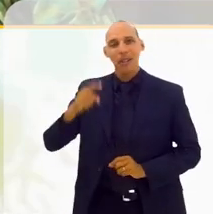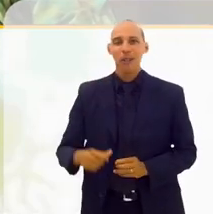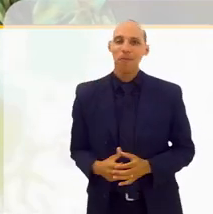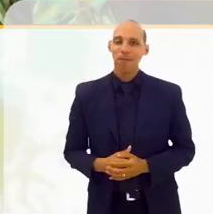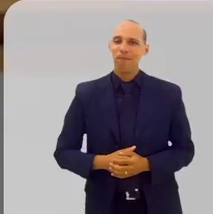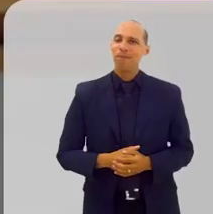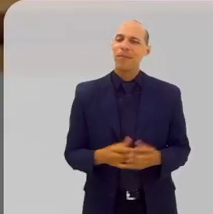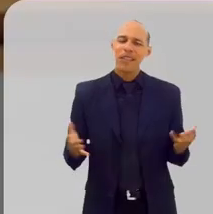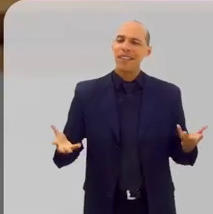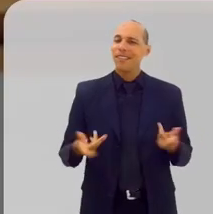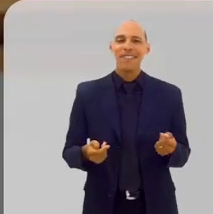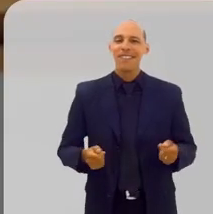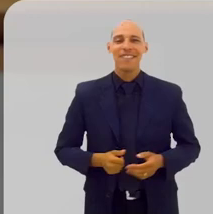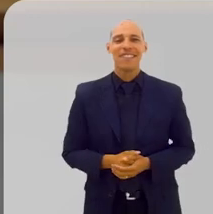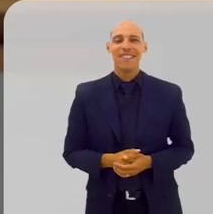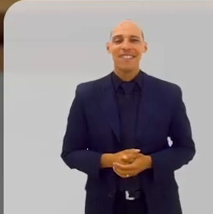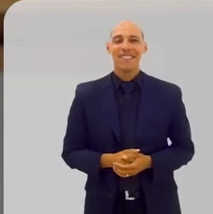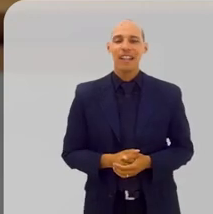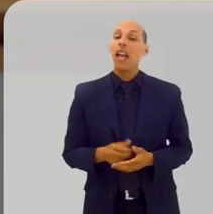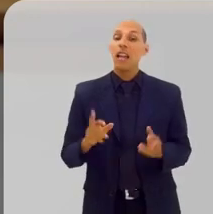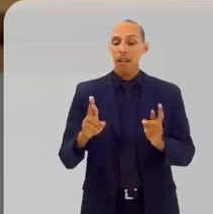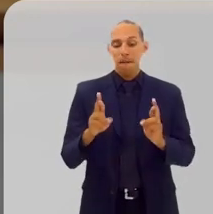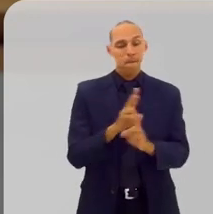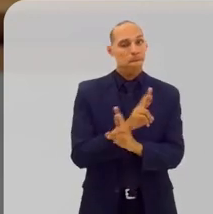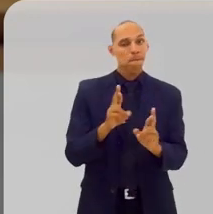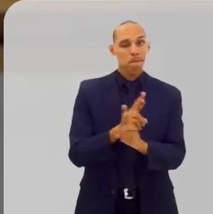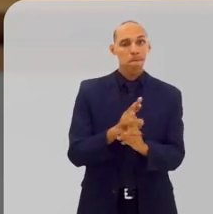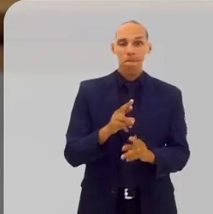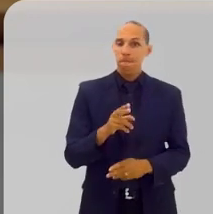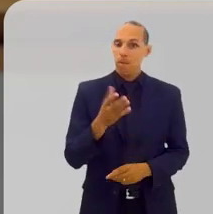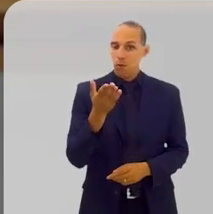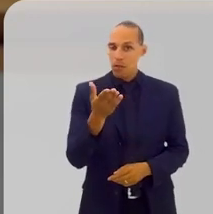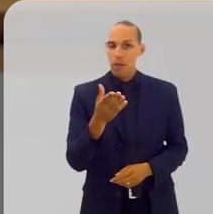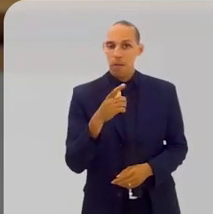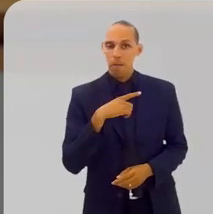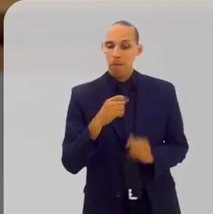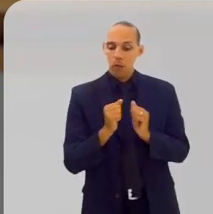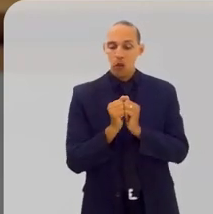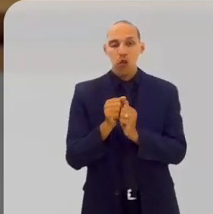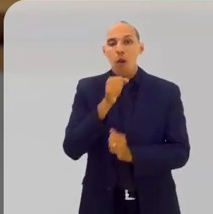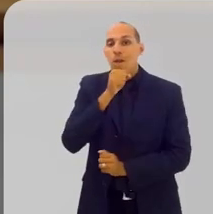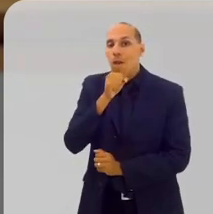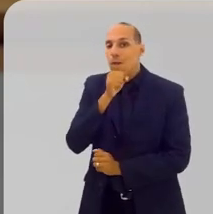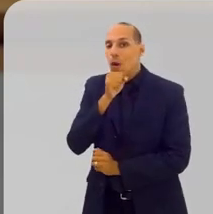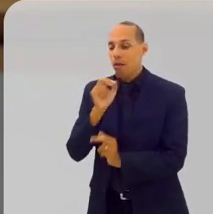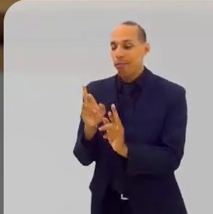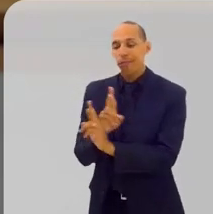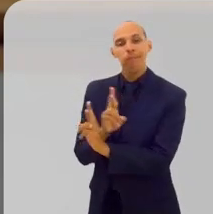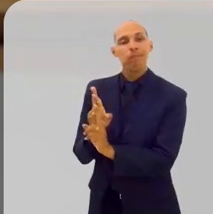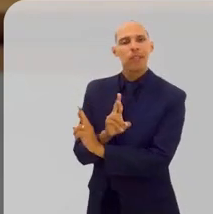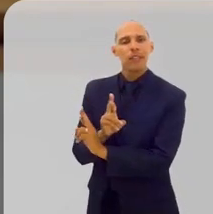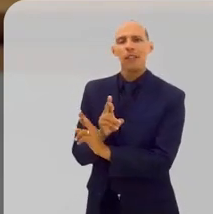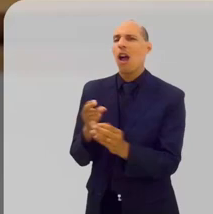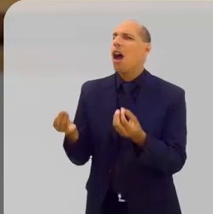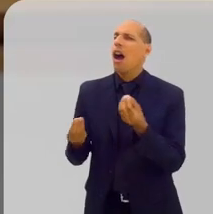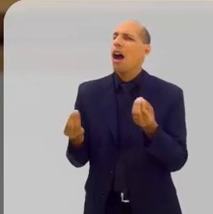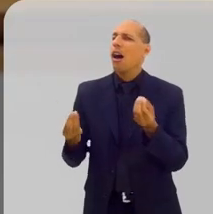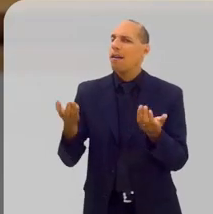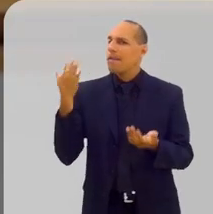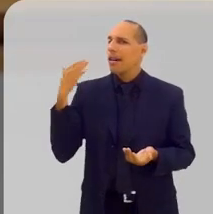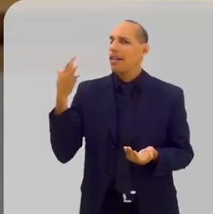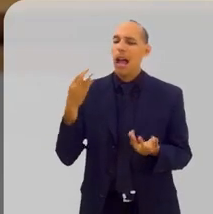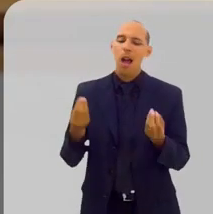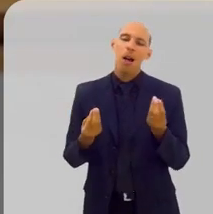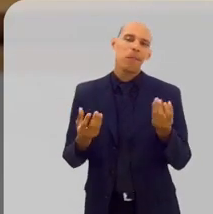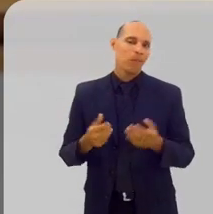criatividade Maravilha e essa relação sua é com seu avô como é que ela